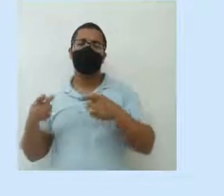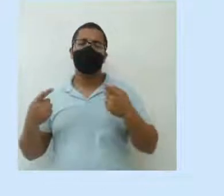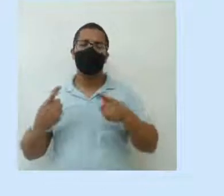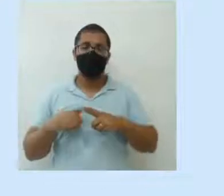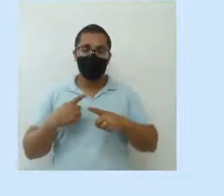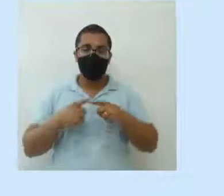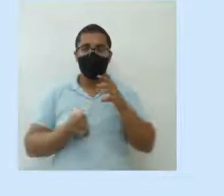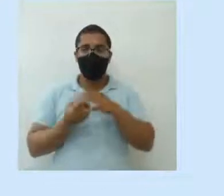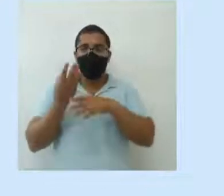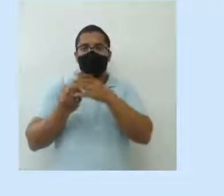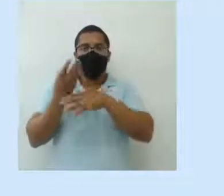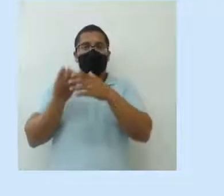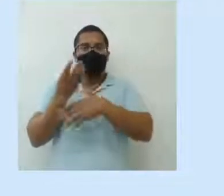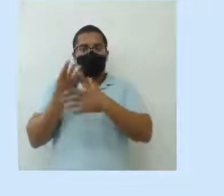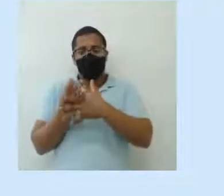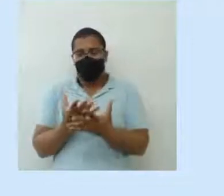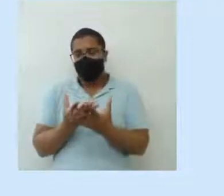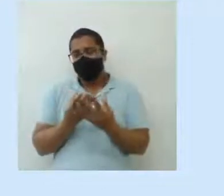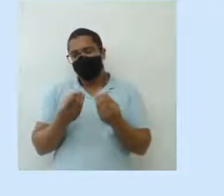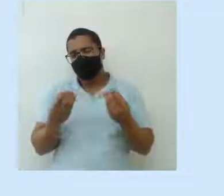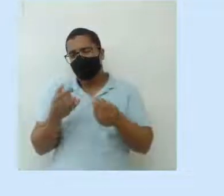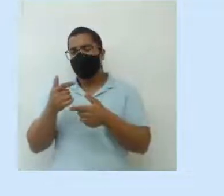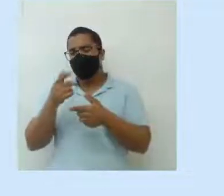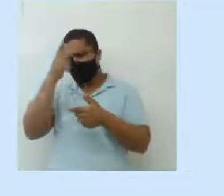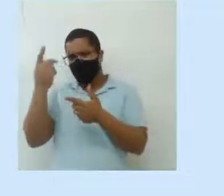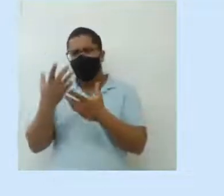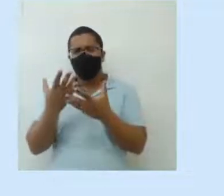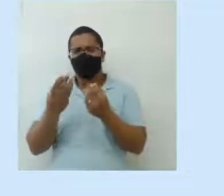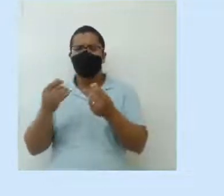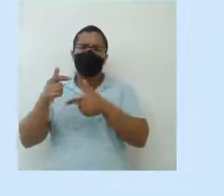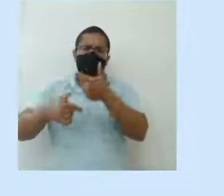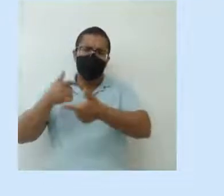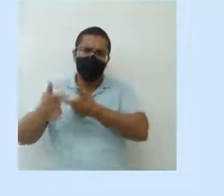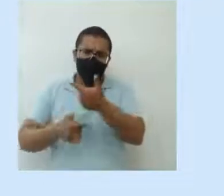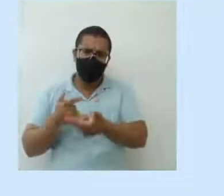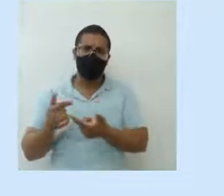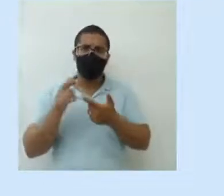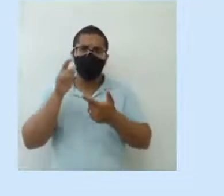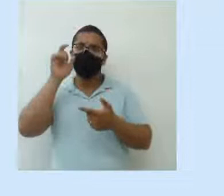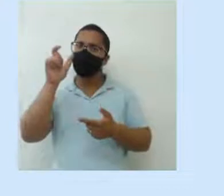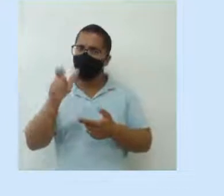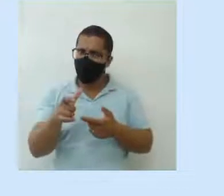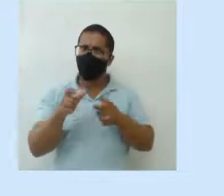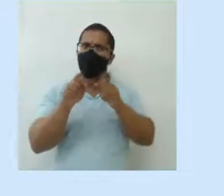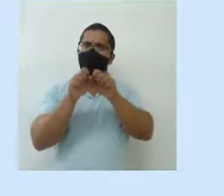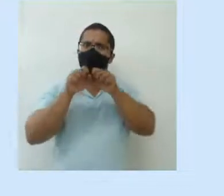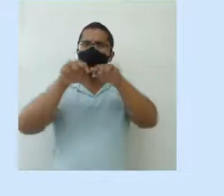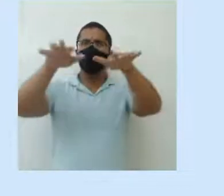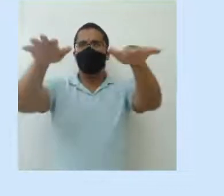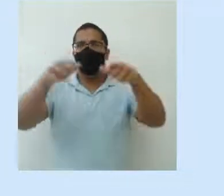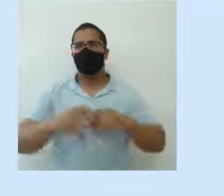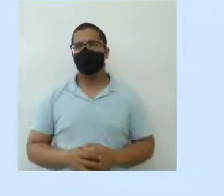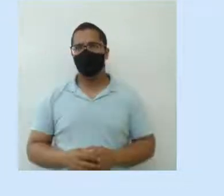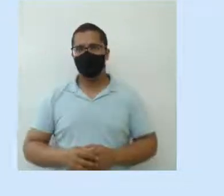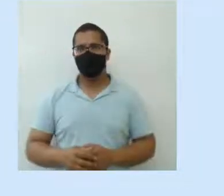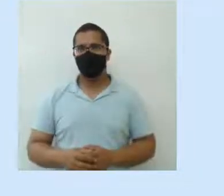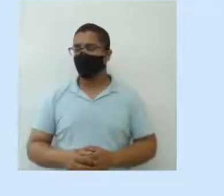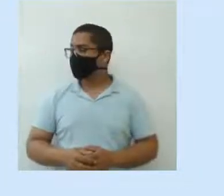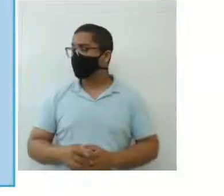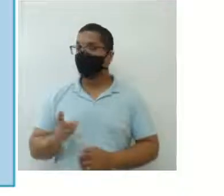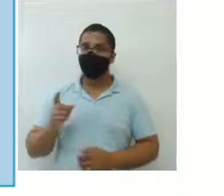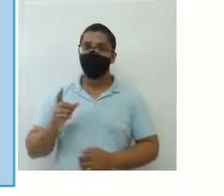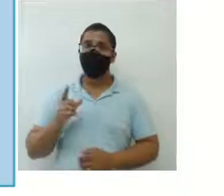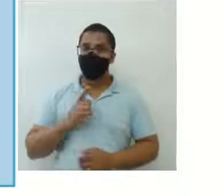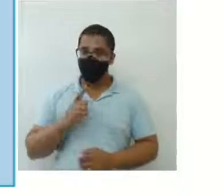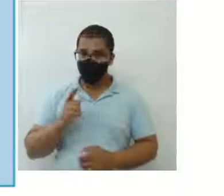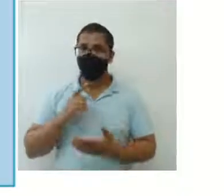excesso de produção, esse excesso de mão de obra, né? Então, havia um interesse muito grande. Então, aí vocês vão ter